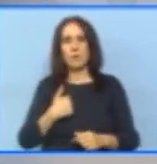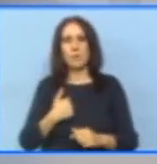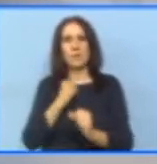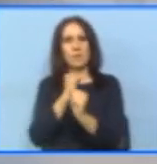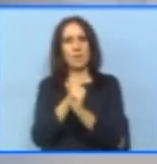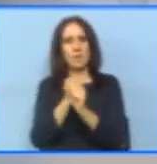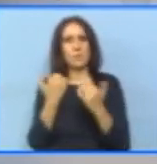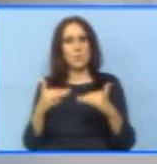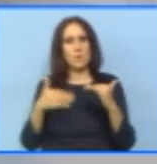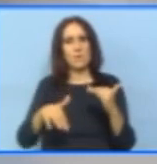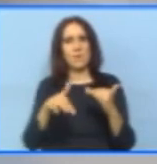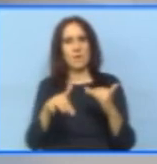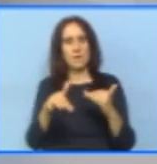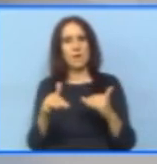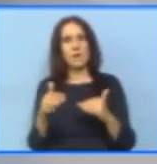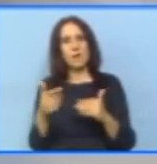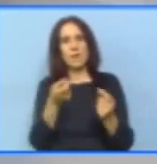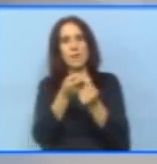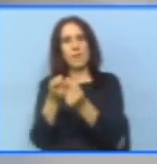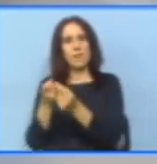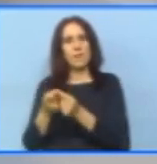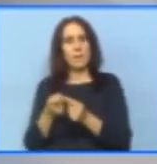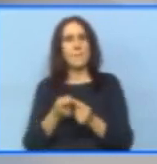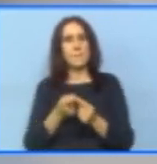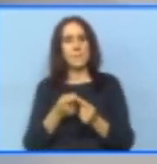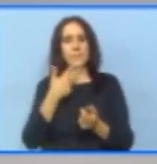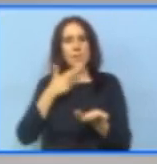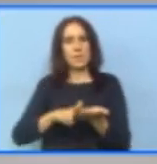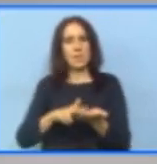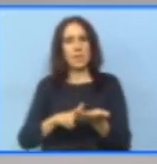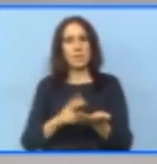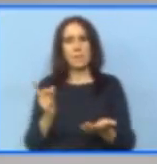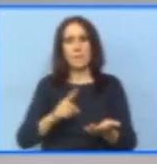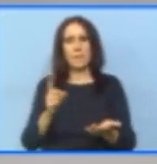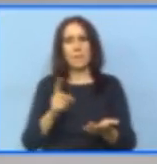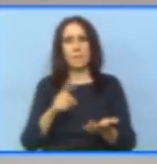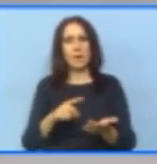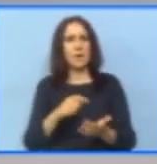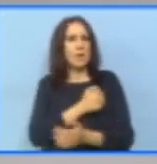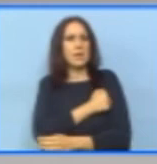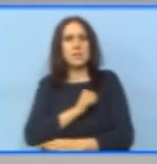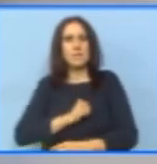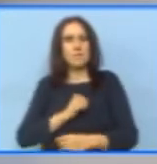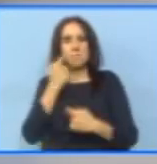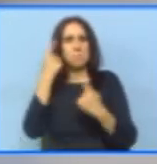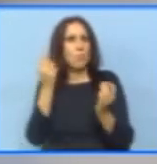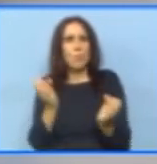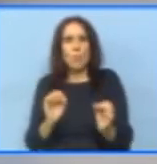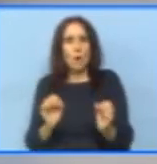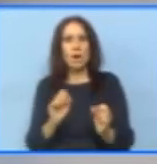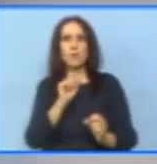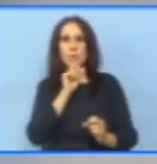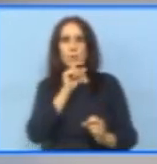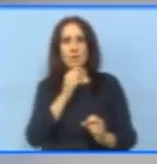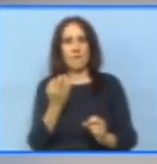tarde extraordinária no sentido de nos aproximar mais de uma realidade que muitas vezes não nos chega à nossa casa e, portanto, que será uma oportunidade